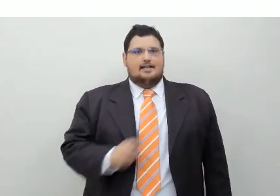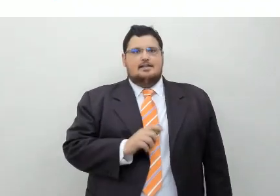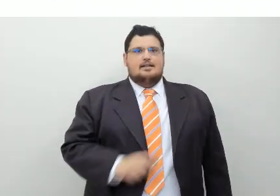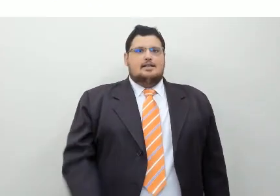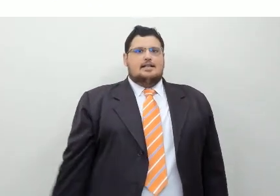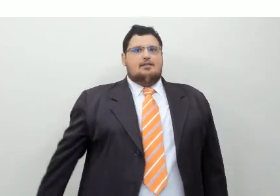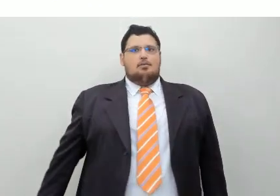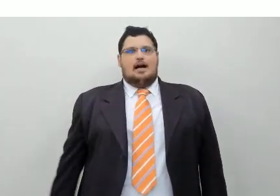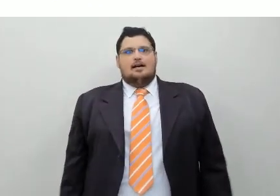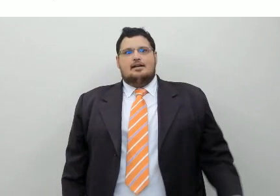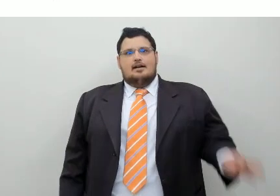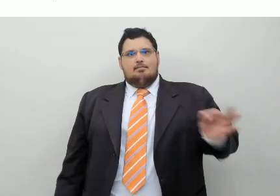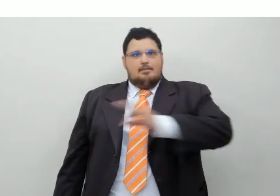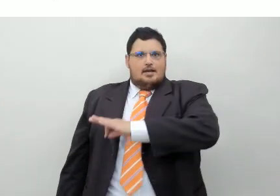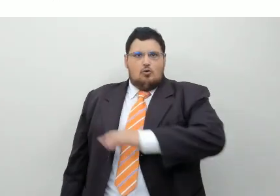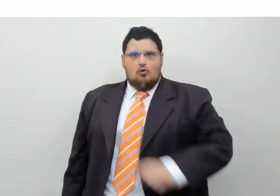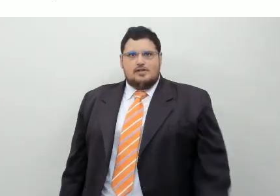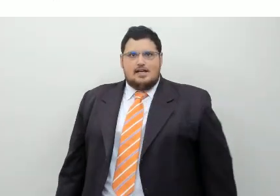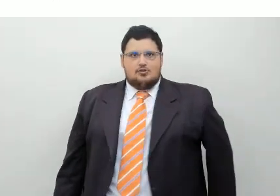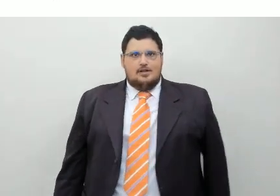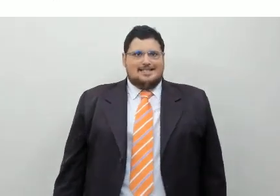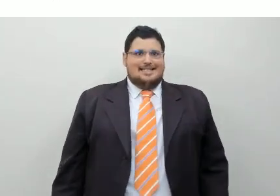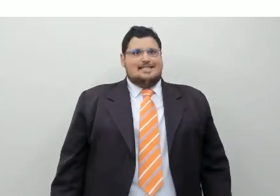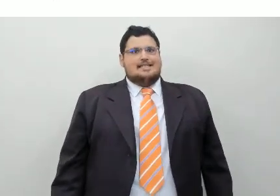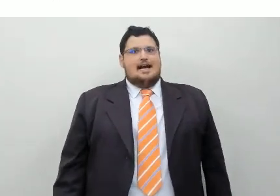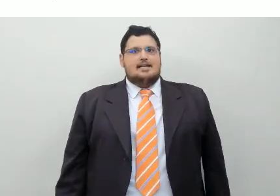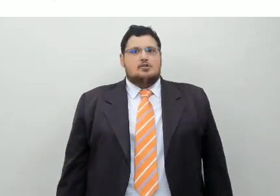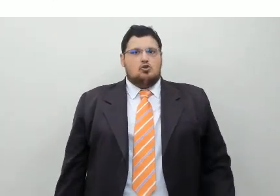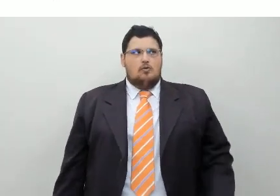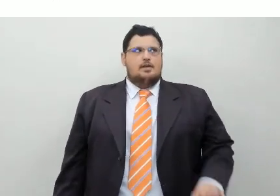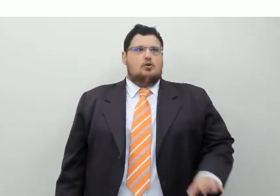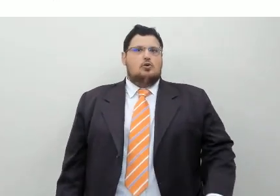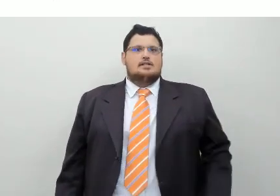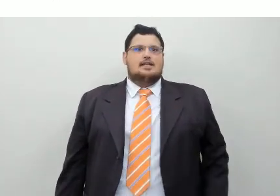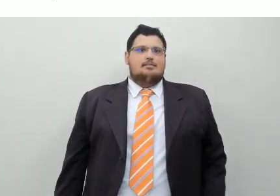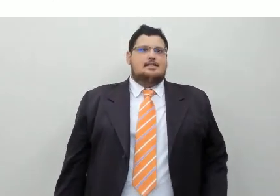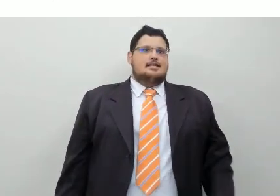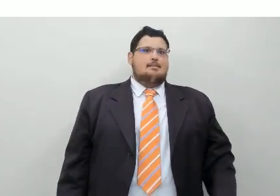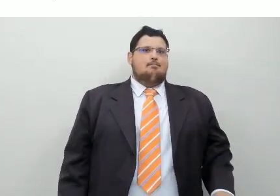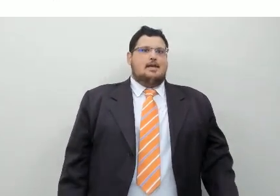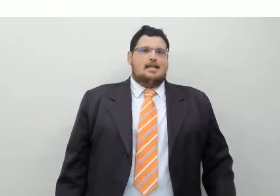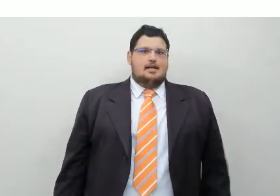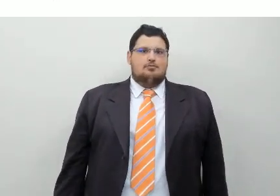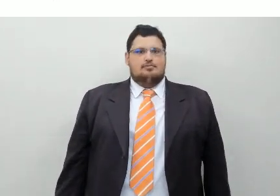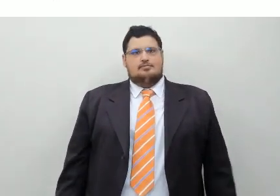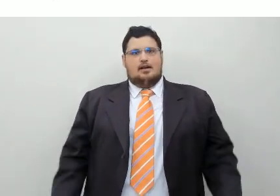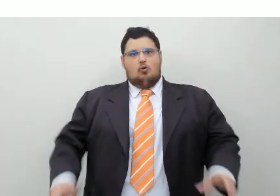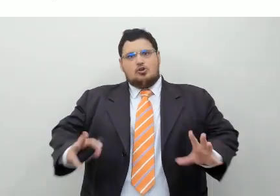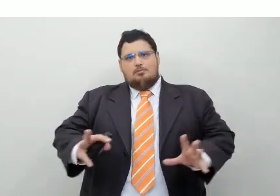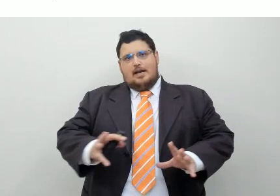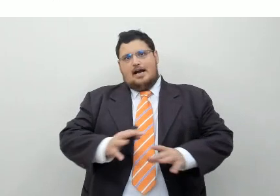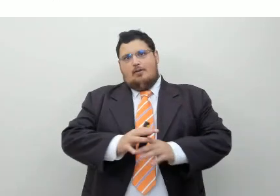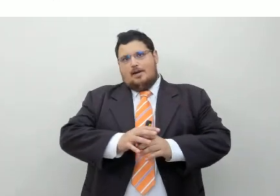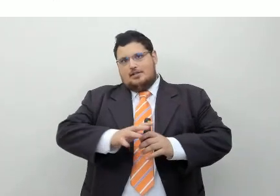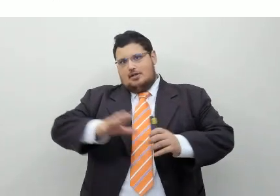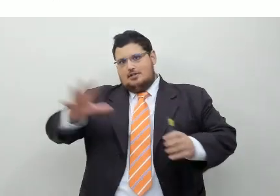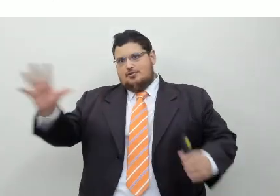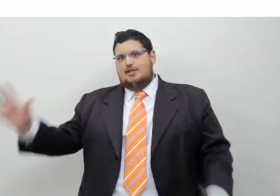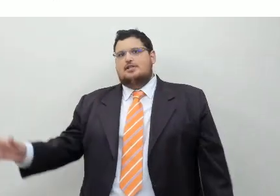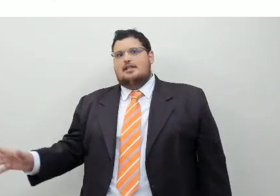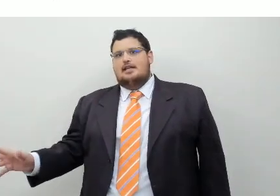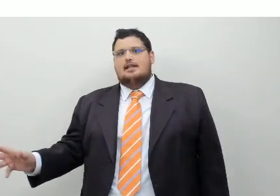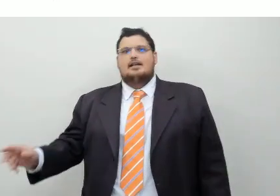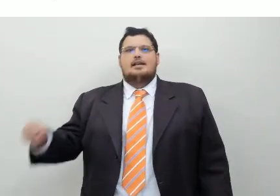qualificada. Então, vamos lá. Primeiro, considerações iniciais sobre os crimes de perigo. O Código Penal, a partir do